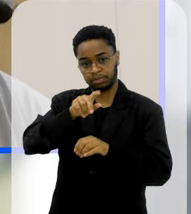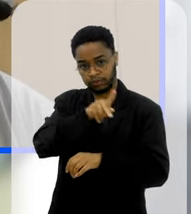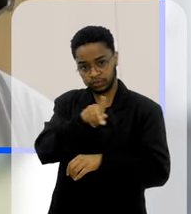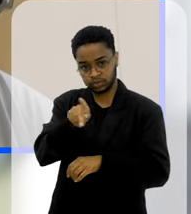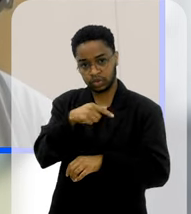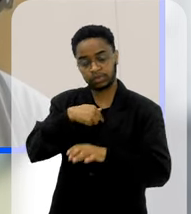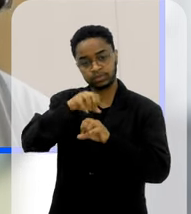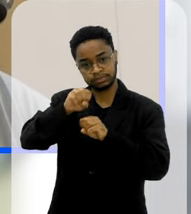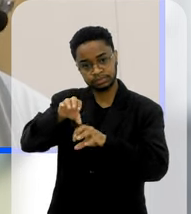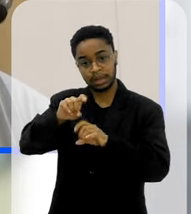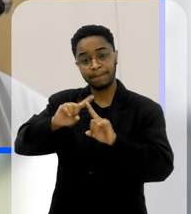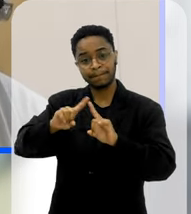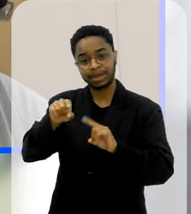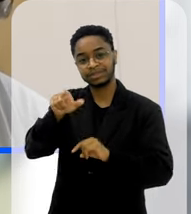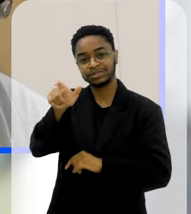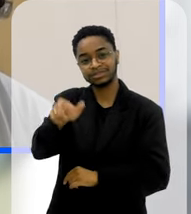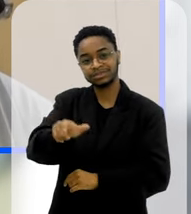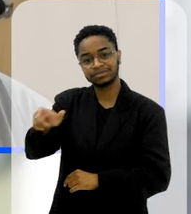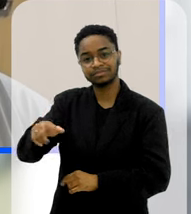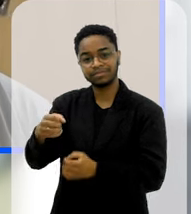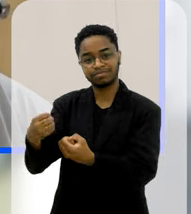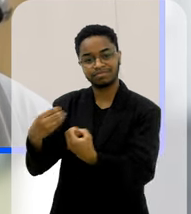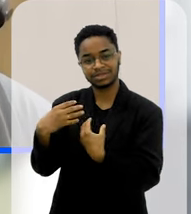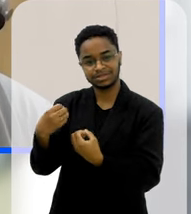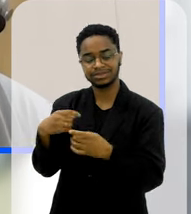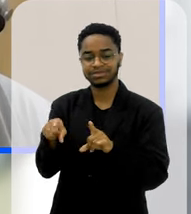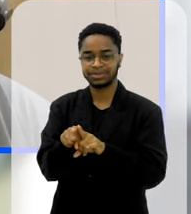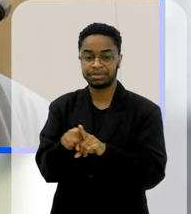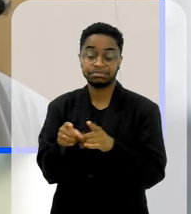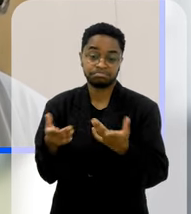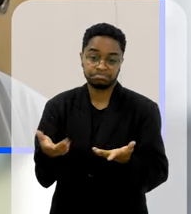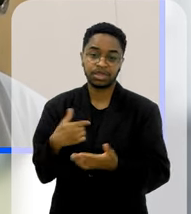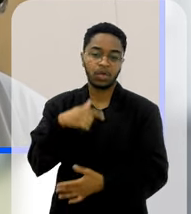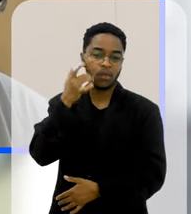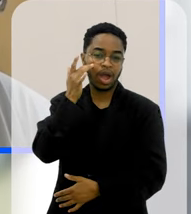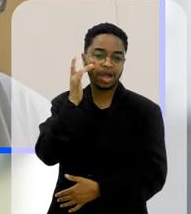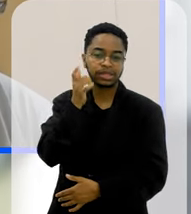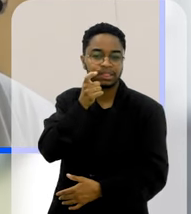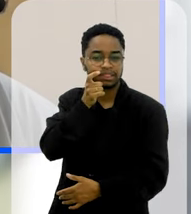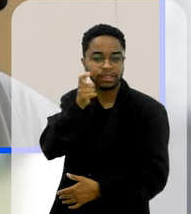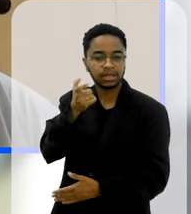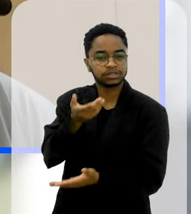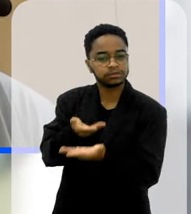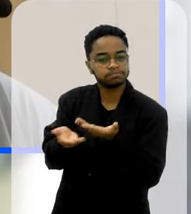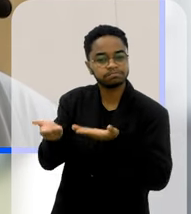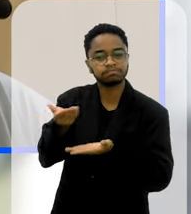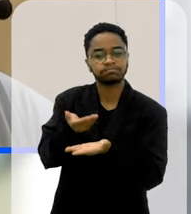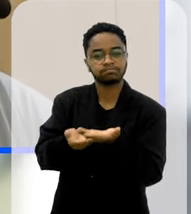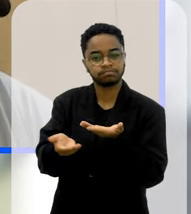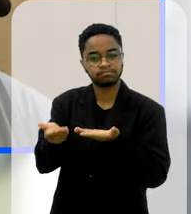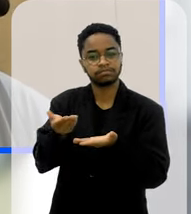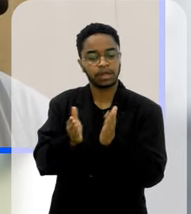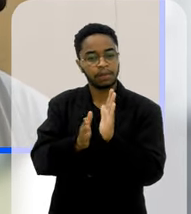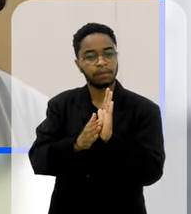estar na posição de ensiná-los, eu também tenho muito a aprender com eles. E eu acho interessante essa.